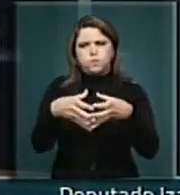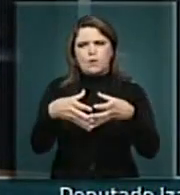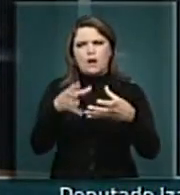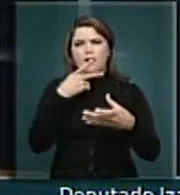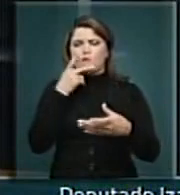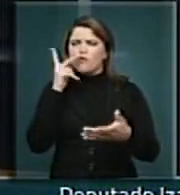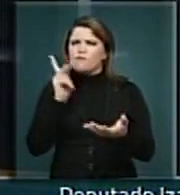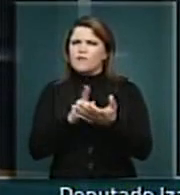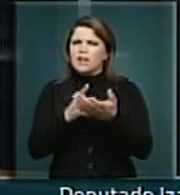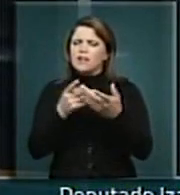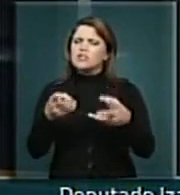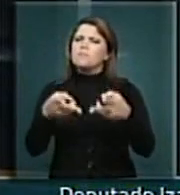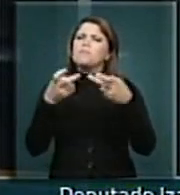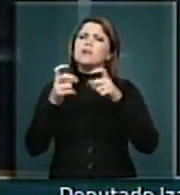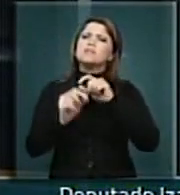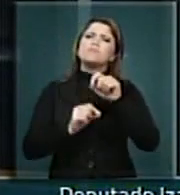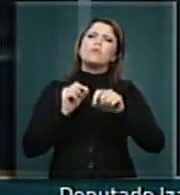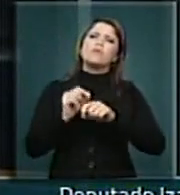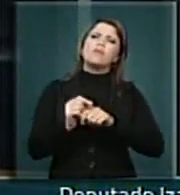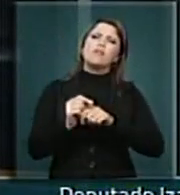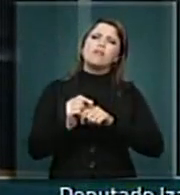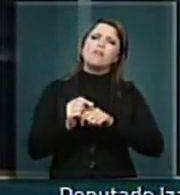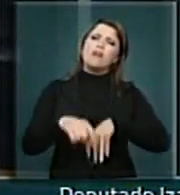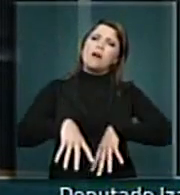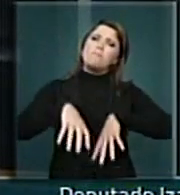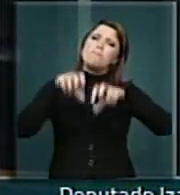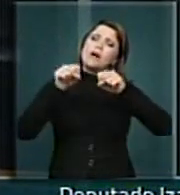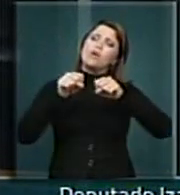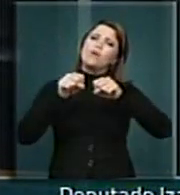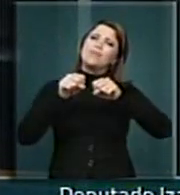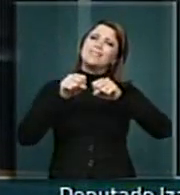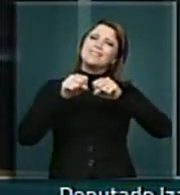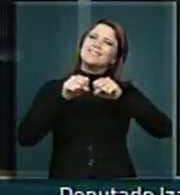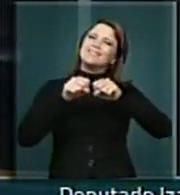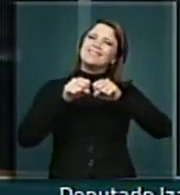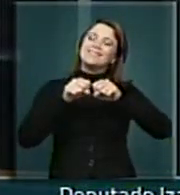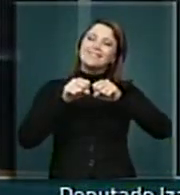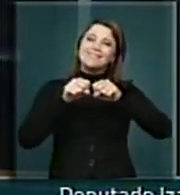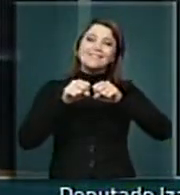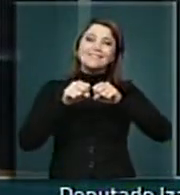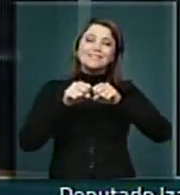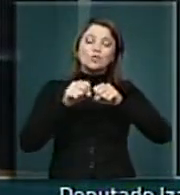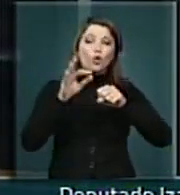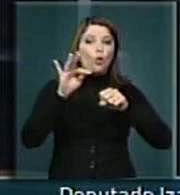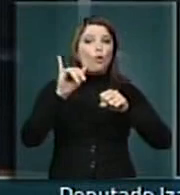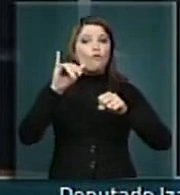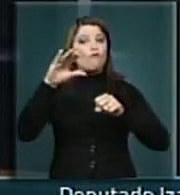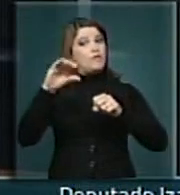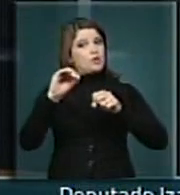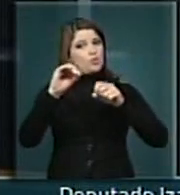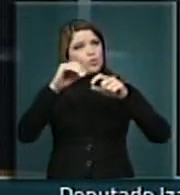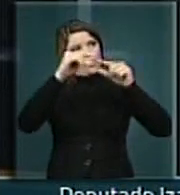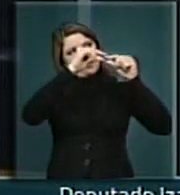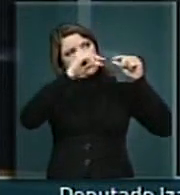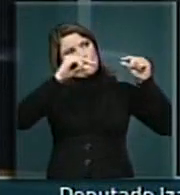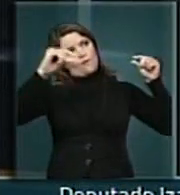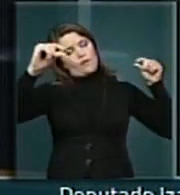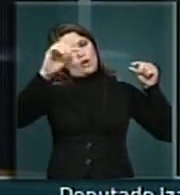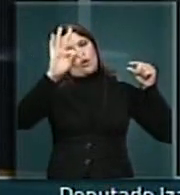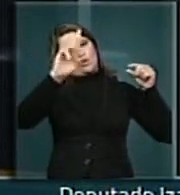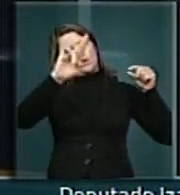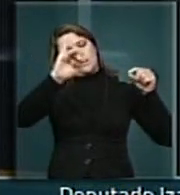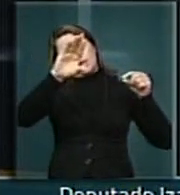que na praça, o que foi feito? Apagar as luzes. O fio do trio elétrico